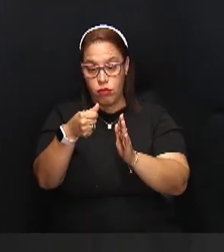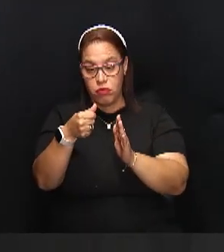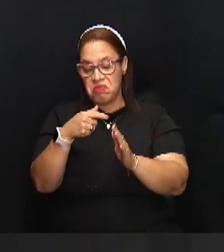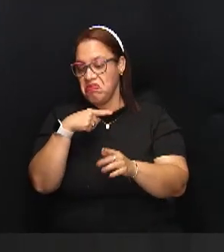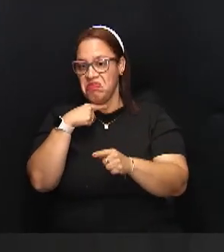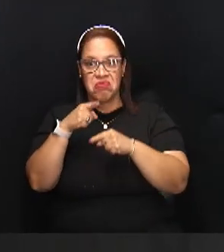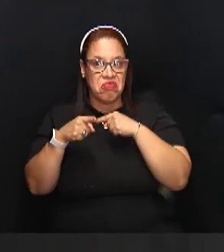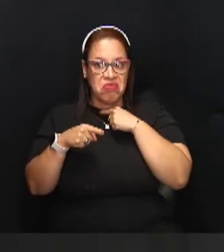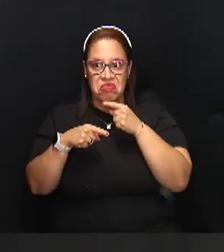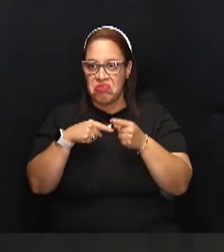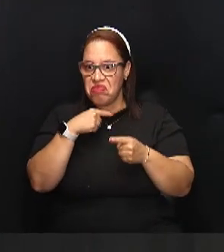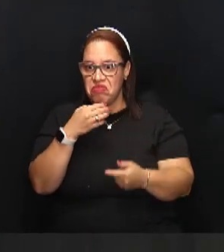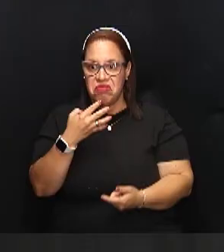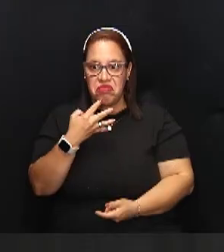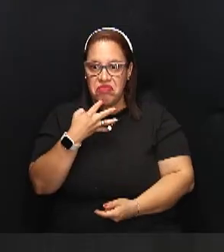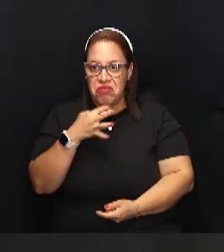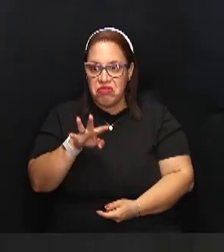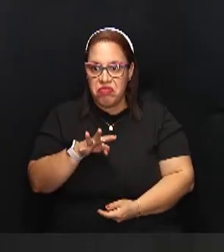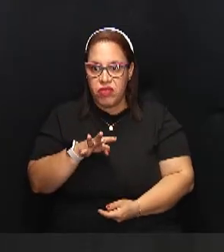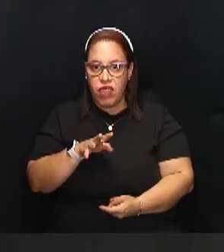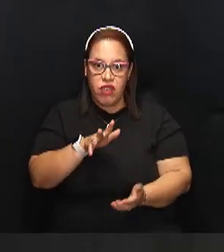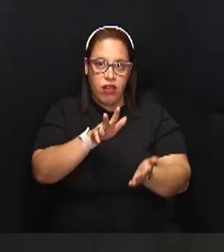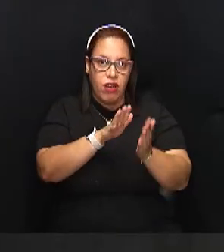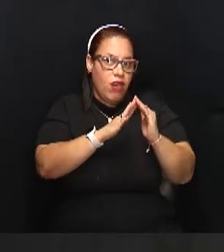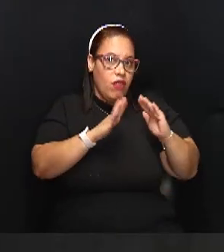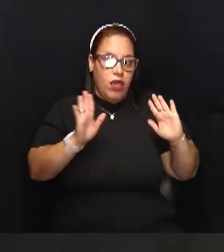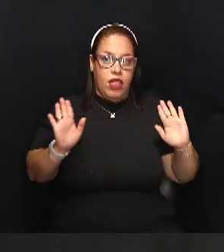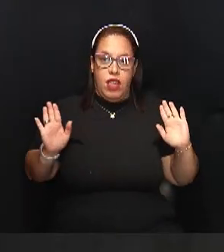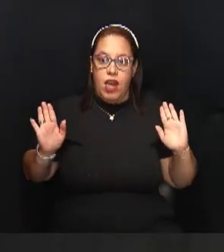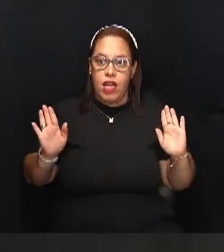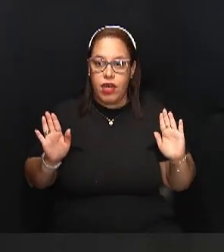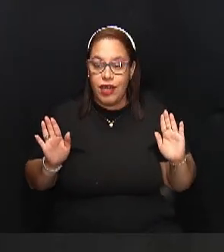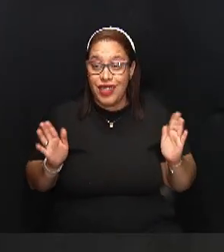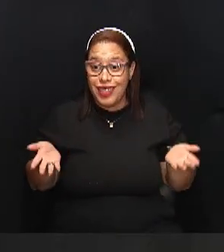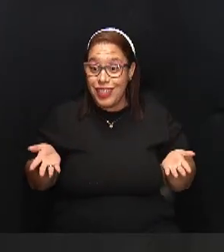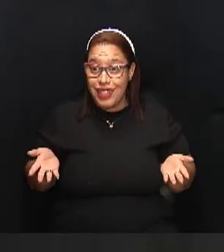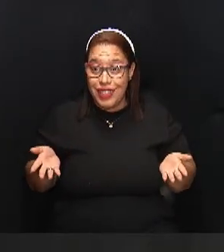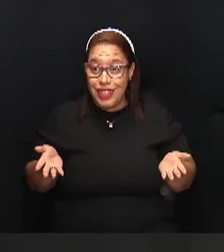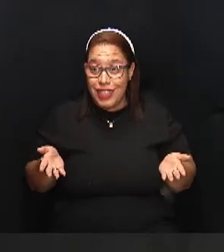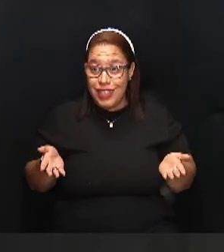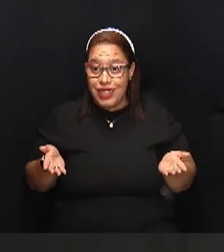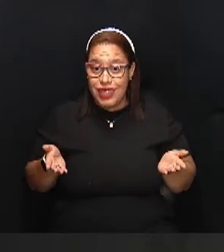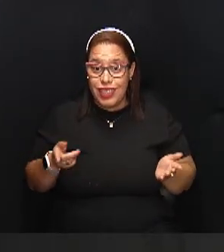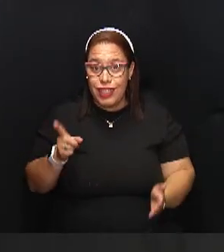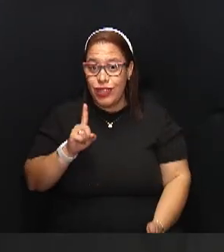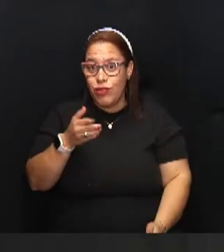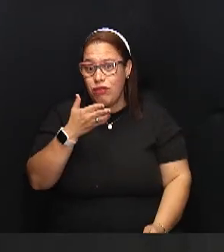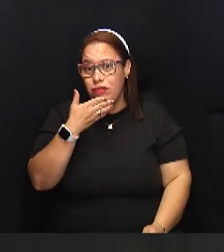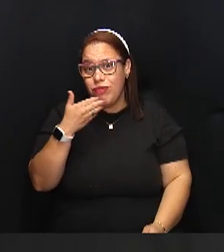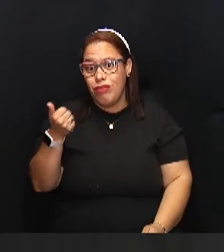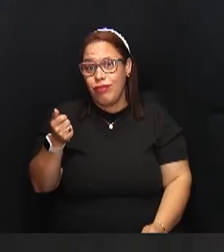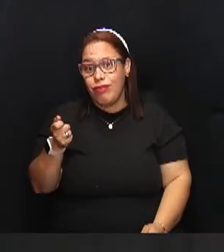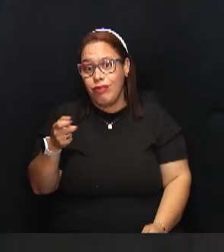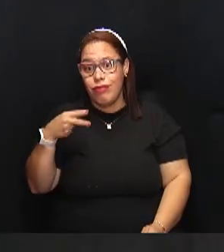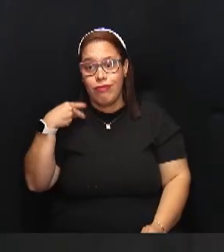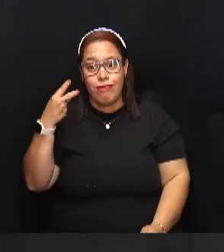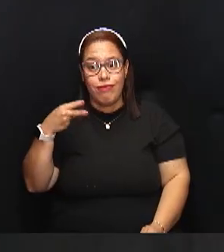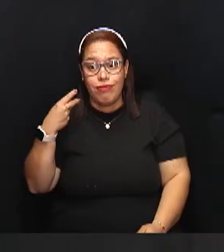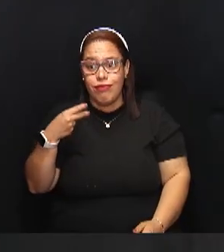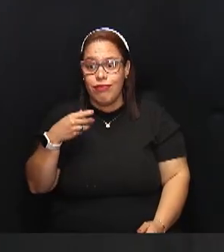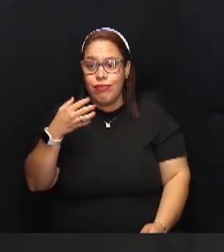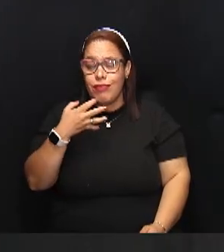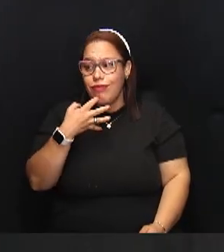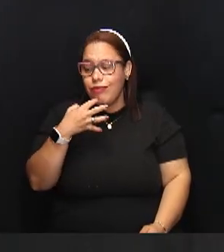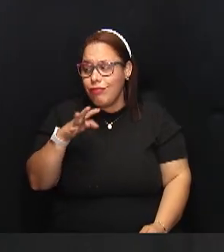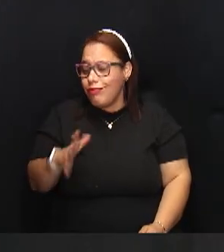conhecia a doença, né? Então, fica em casa. Né? Depois viu que o ficar em casa não foi a melhor política, porque também ninguém